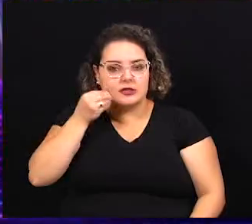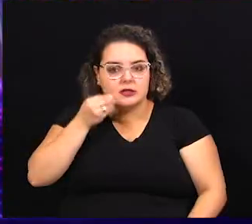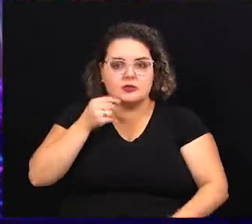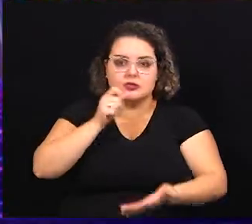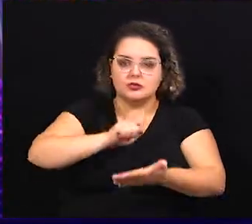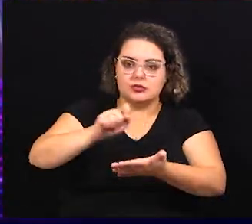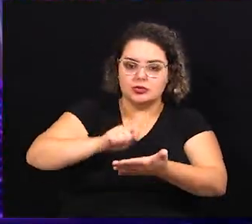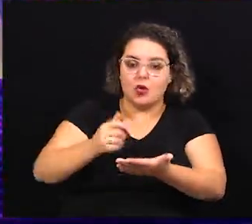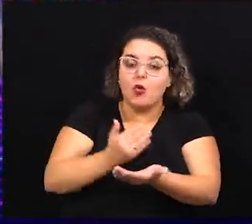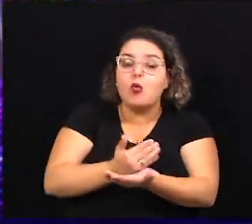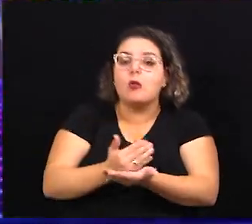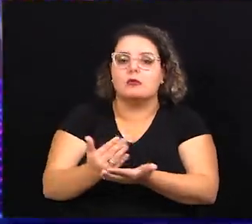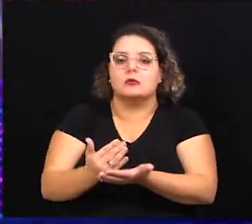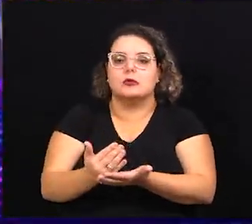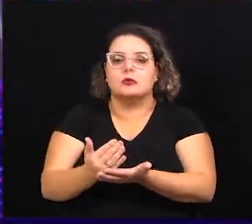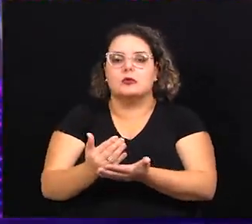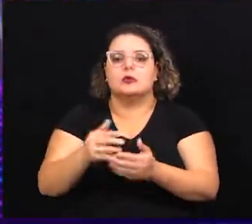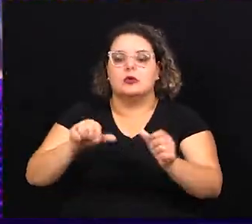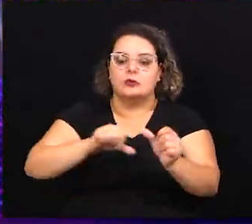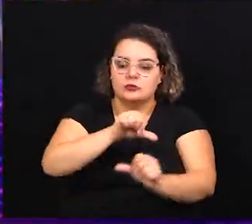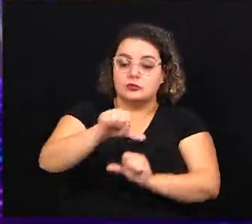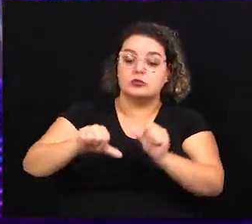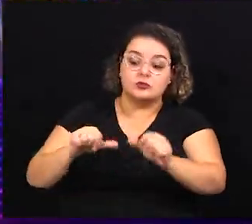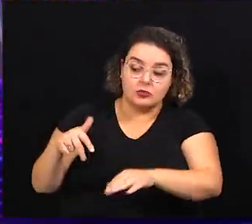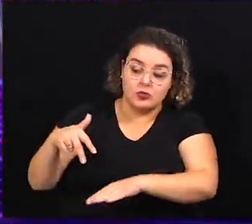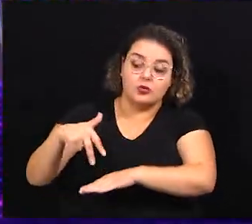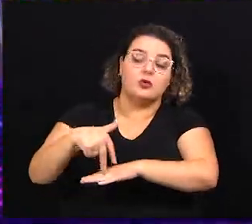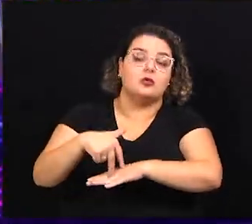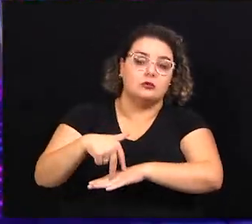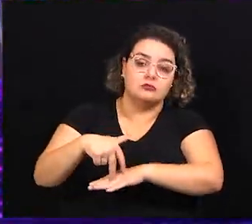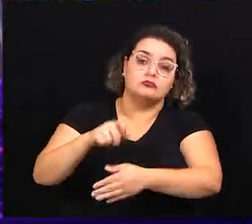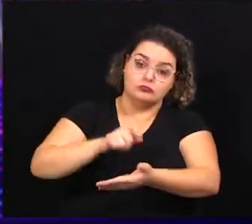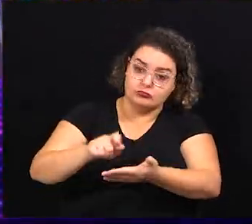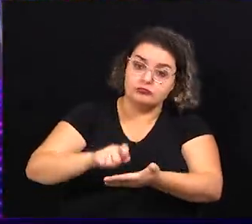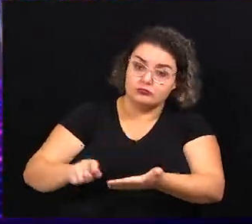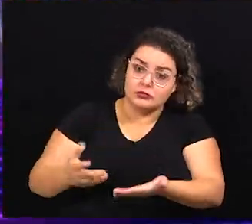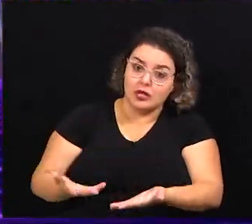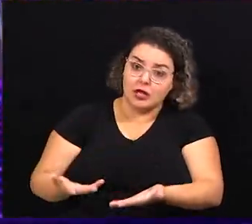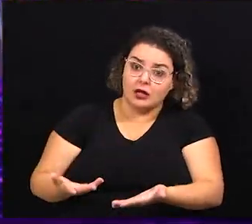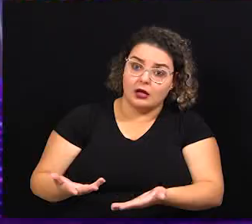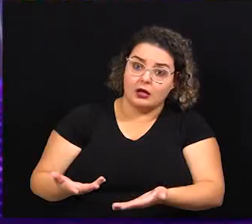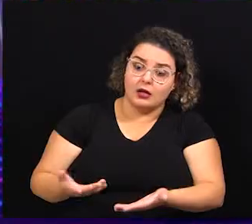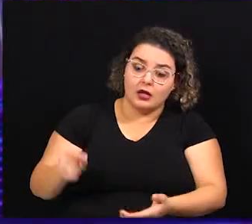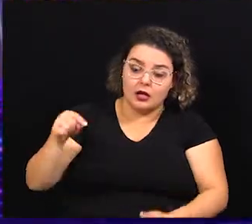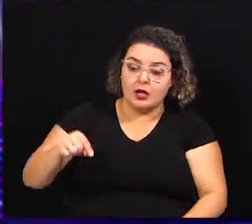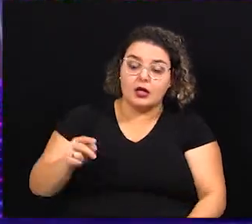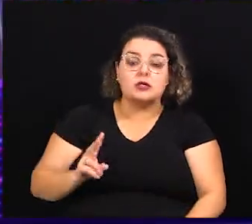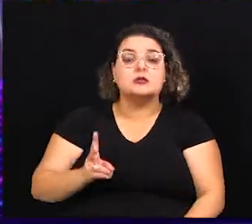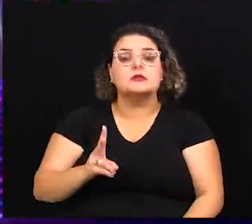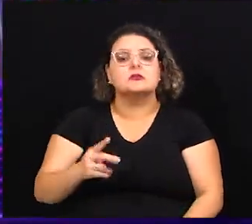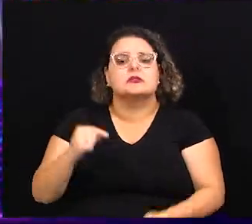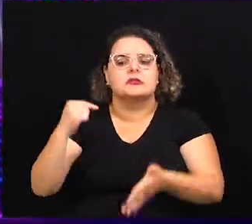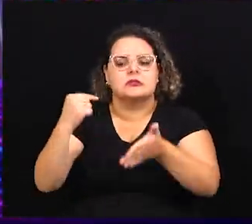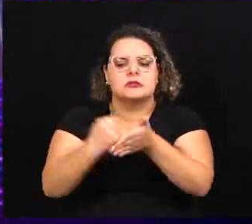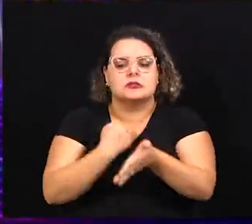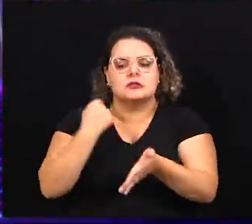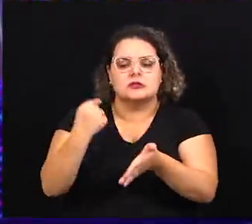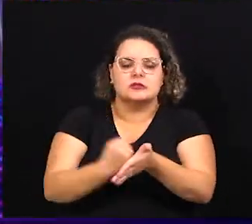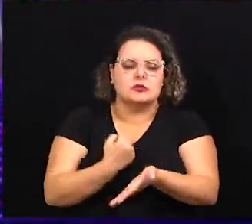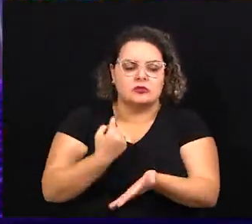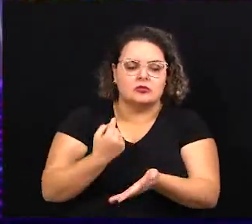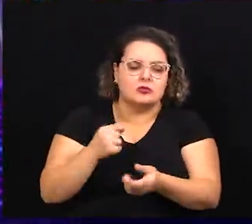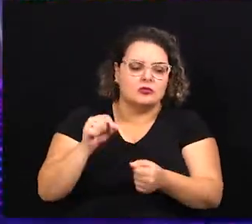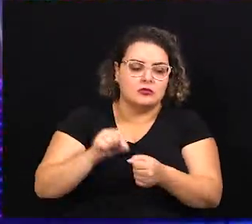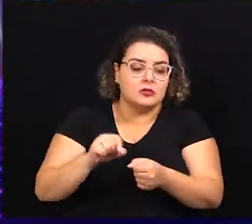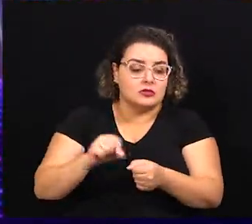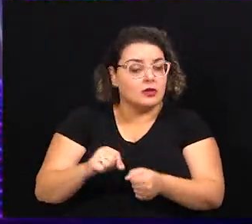a minha experiência como escritor iniciante foi transformando o meu personagem em um personagem escritor. Então ele está o tempo todo